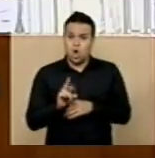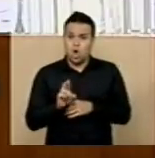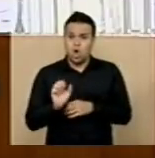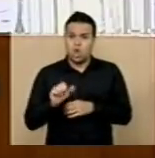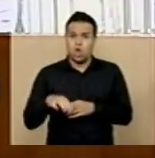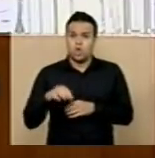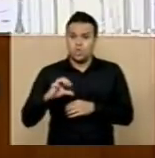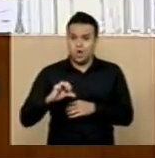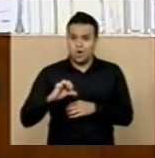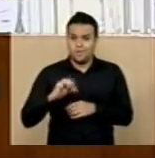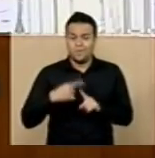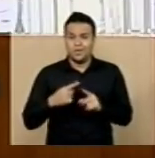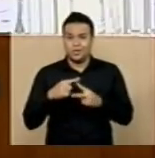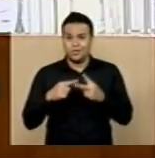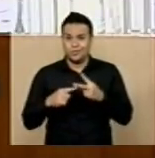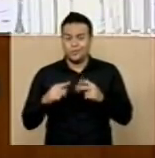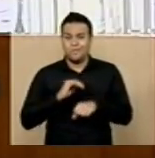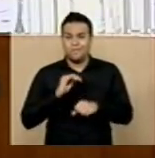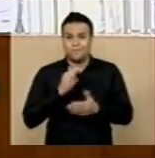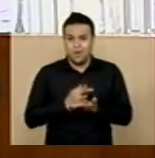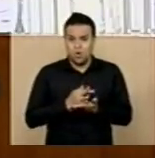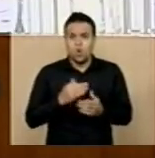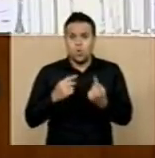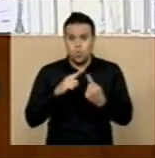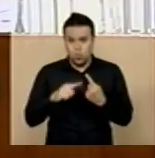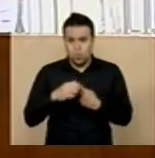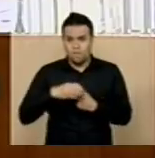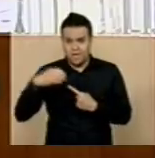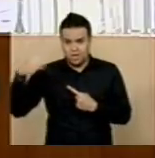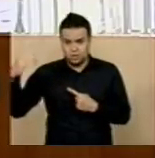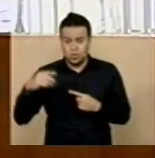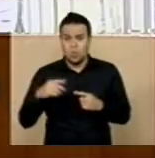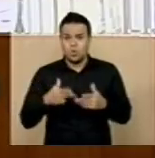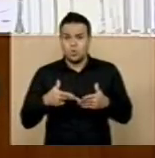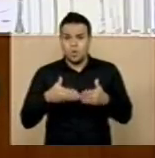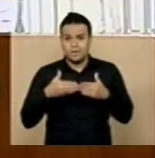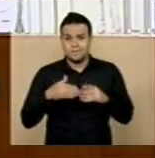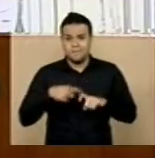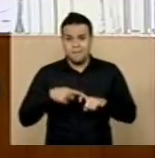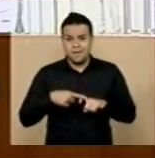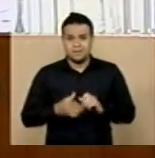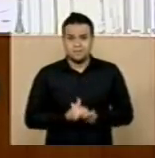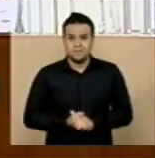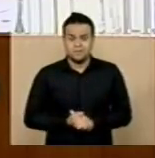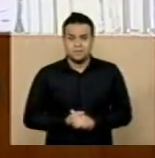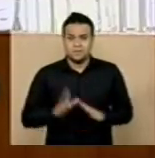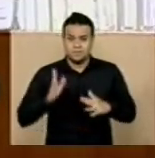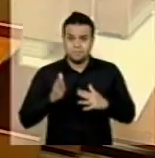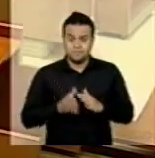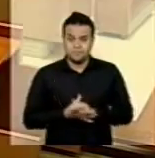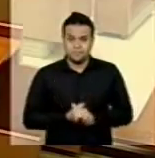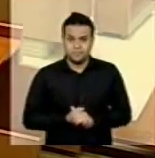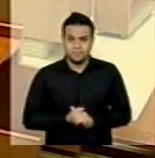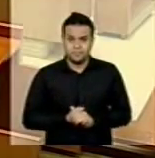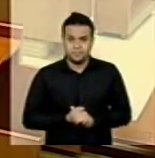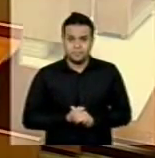estarão ausentes, um ministro justificadamente viajando e o outro em licença médica. Então, está suspensa a sessão. Presidente,